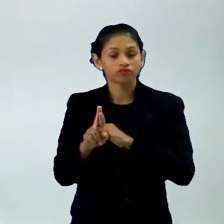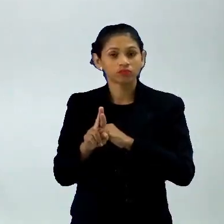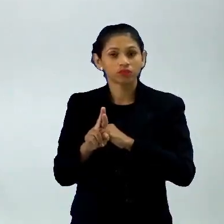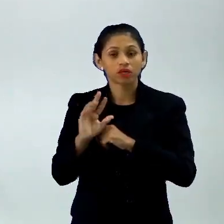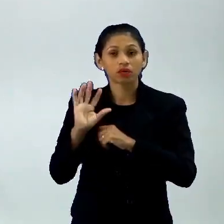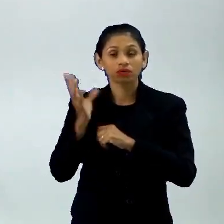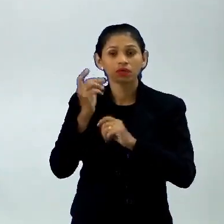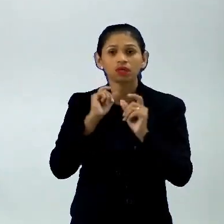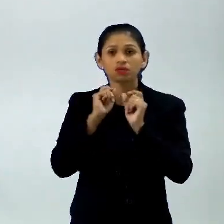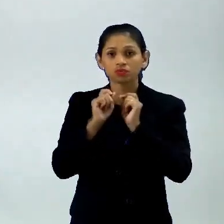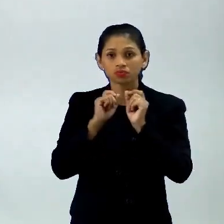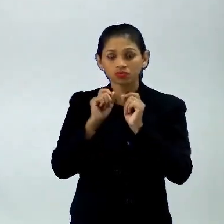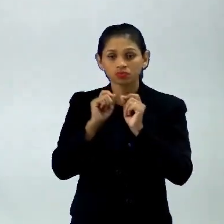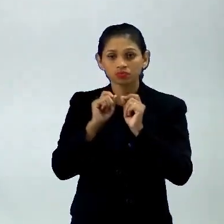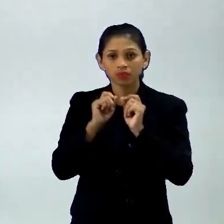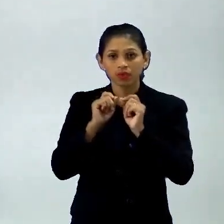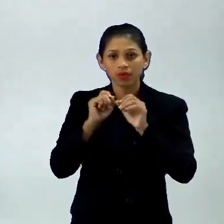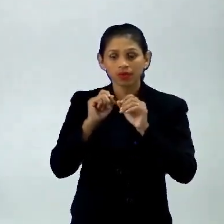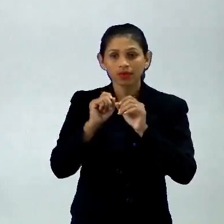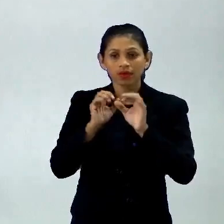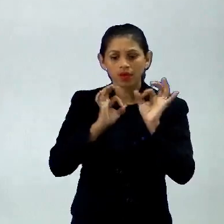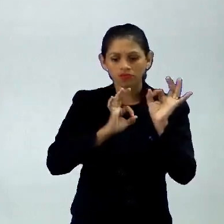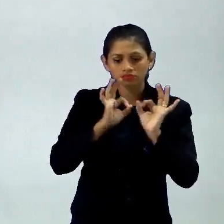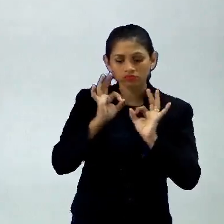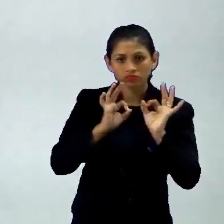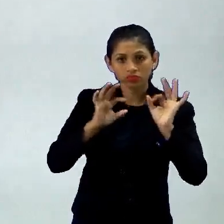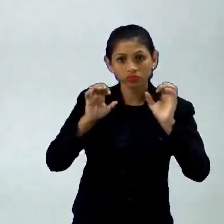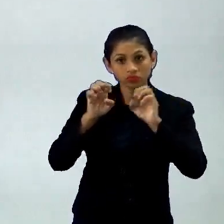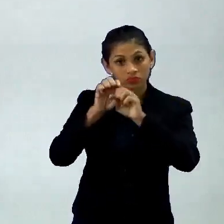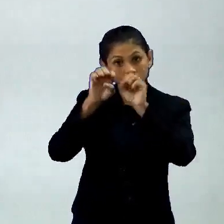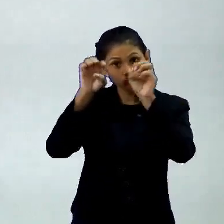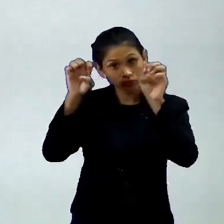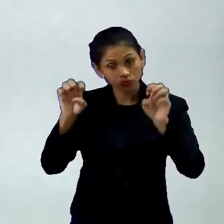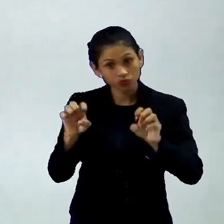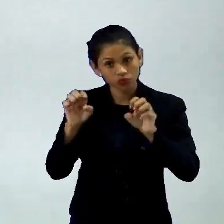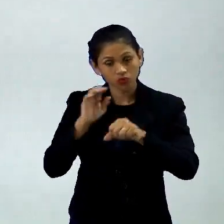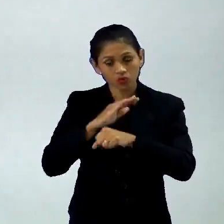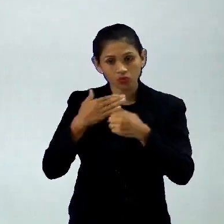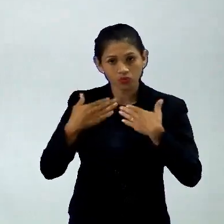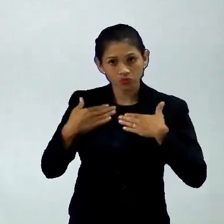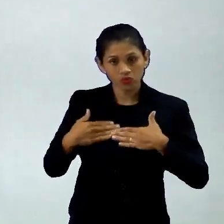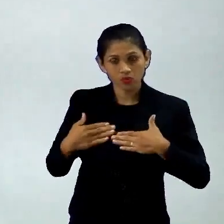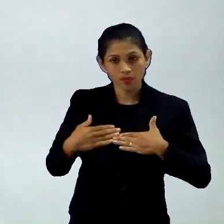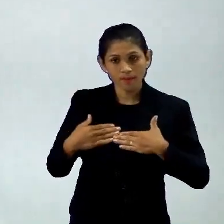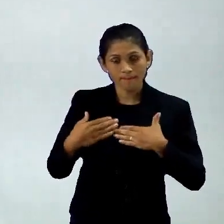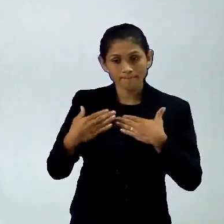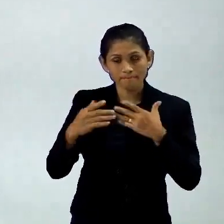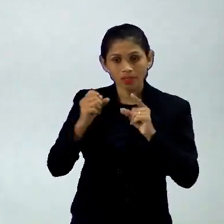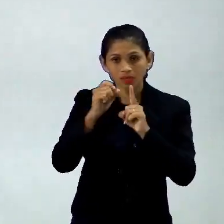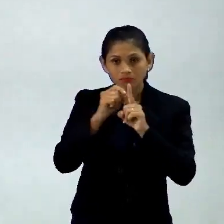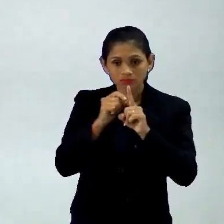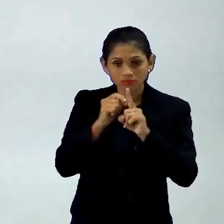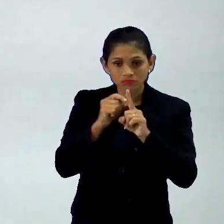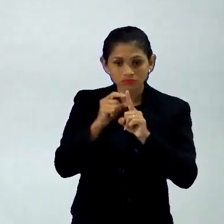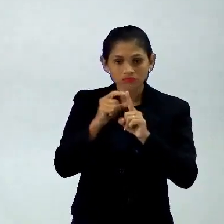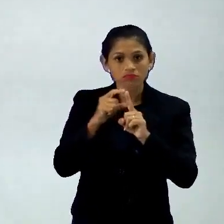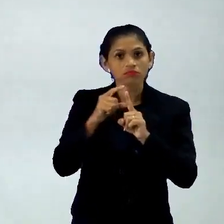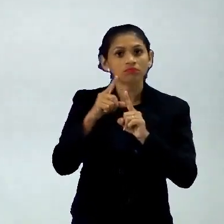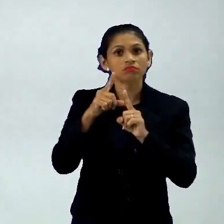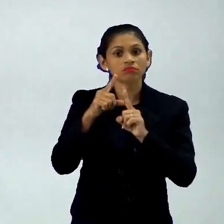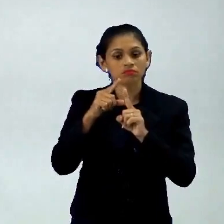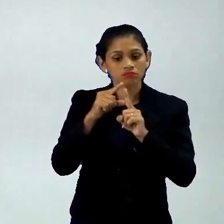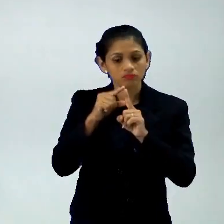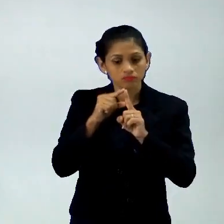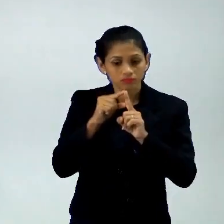geralmente é um mecanismo do corpo para resfriar e regular a tua temperatura. Então, ele só é acionado no